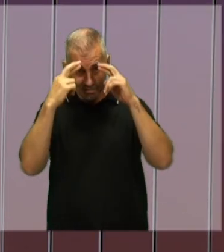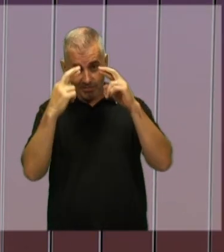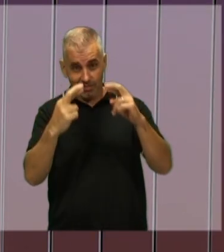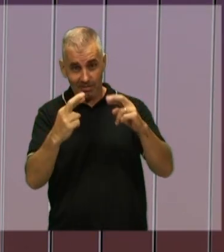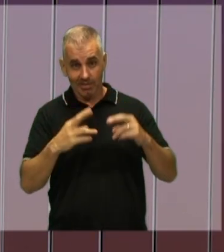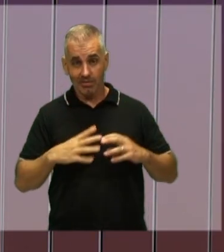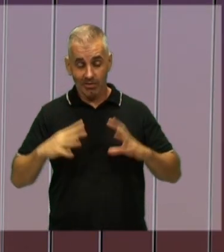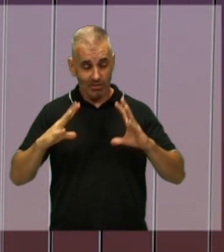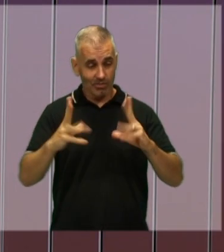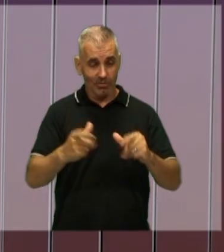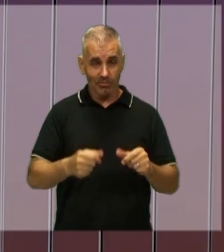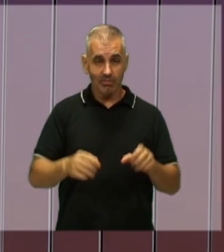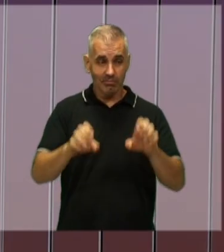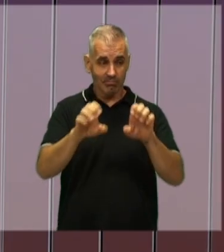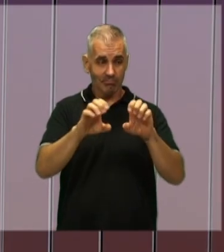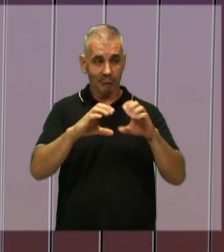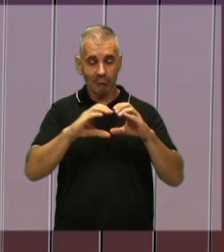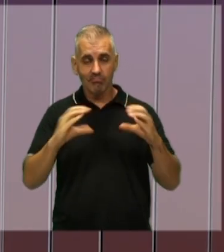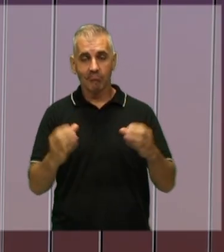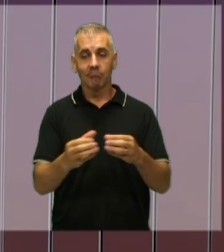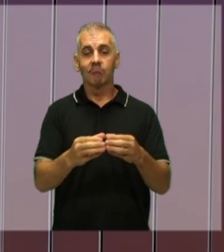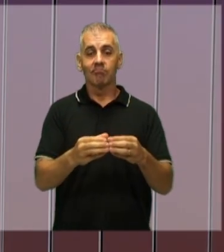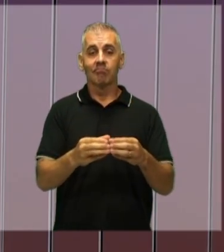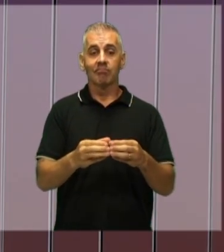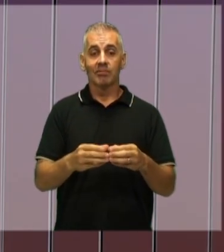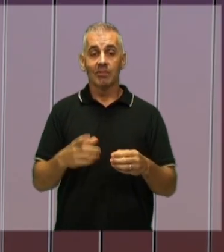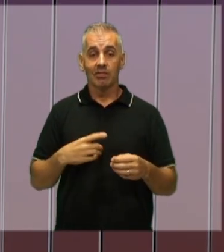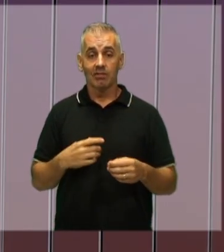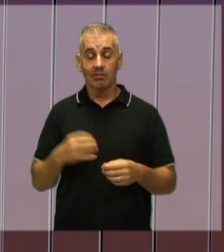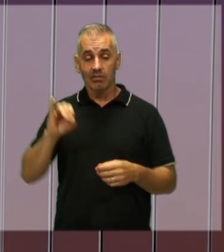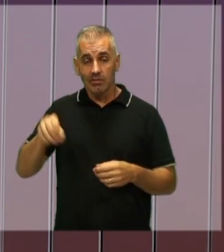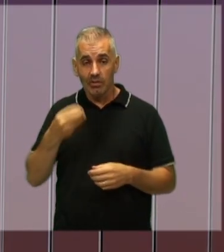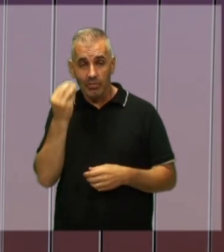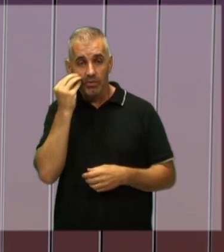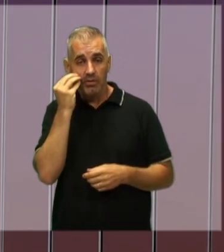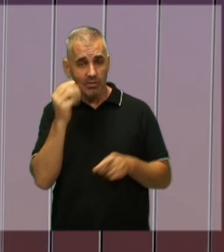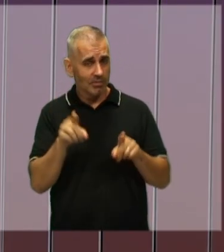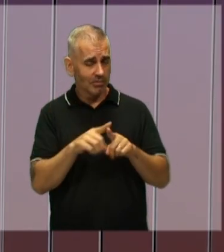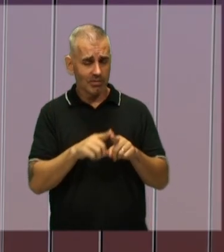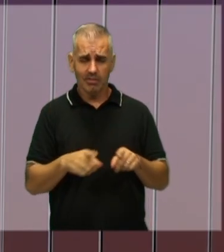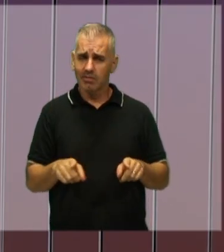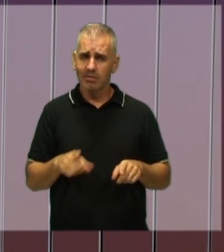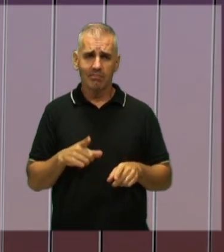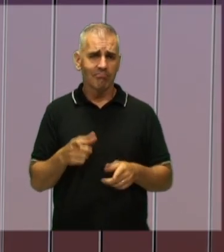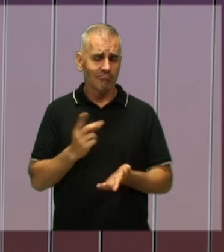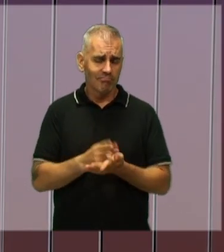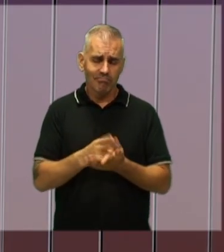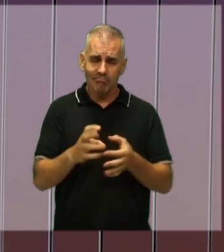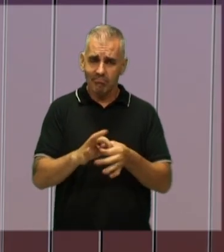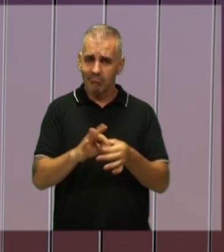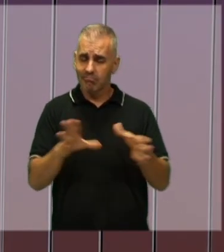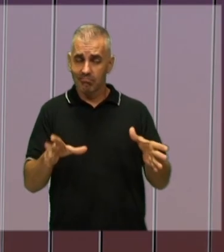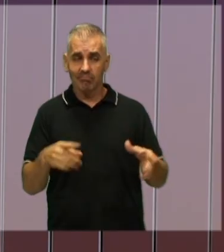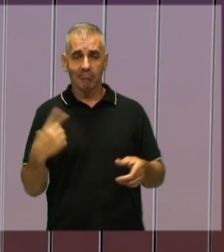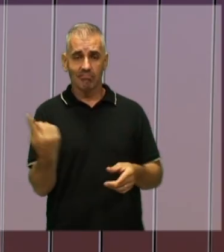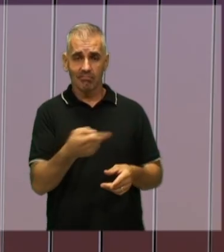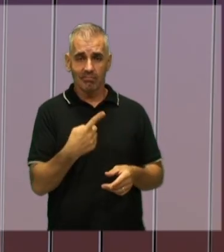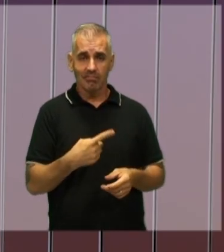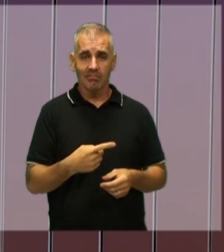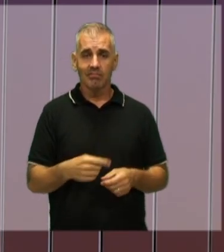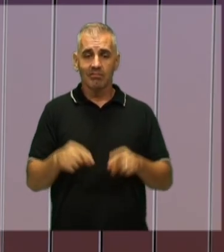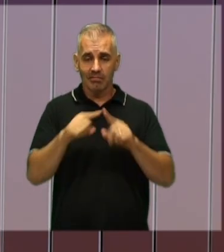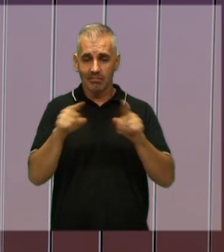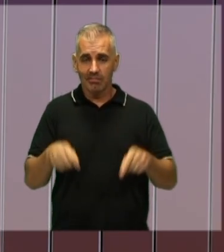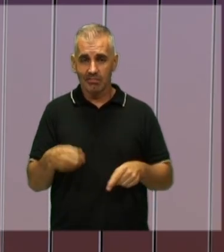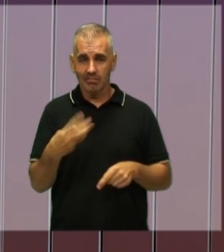Você, toda a equipe, né? Dando essa oportunidade para nós também. Estou sempre à disposição. Precisar de nós, o Gabinete